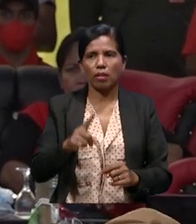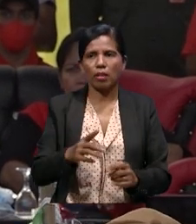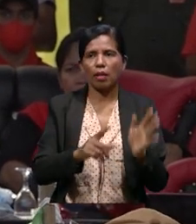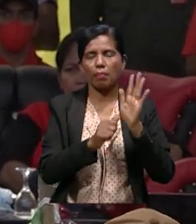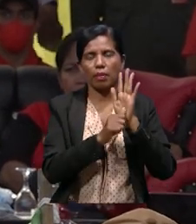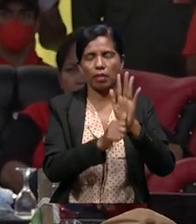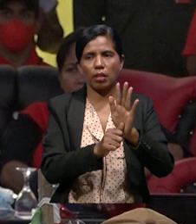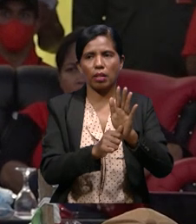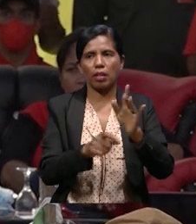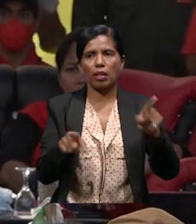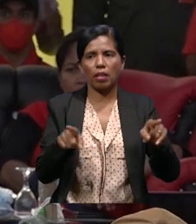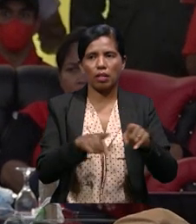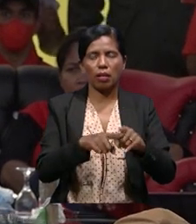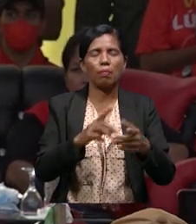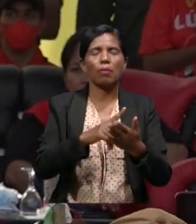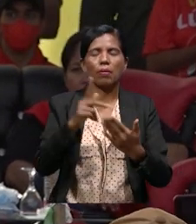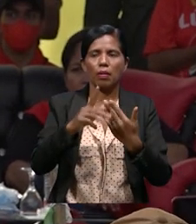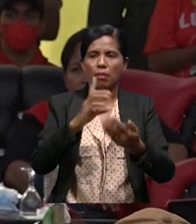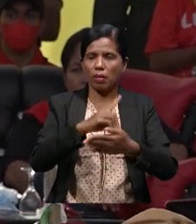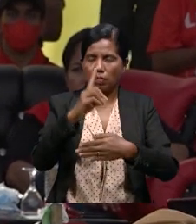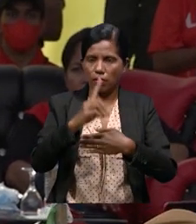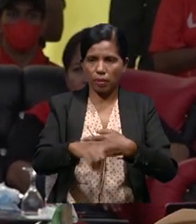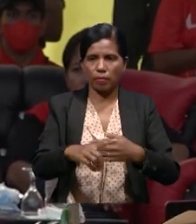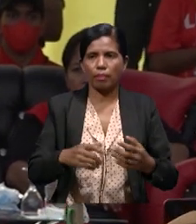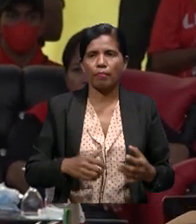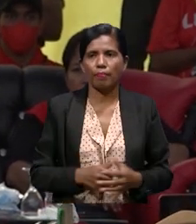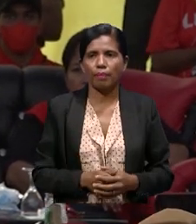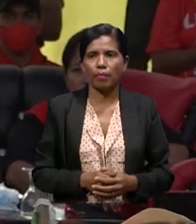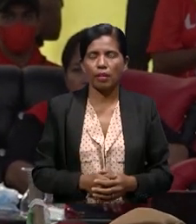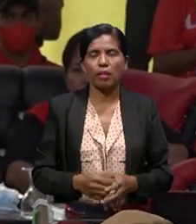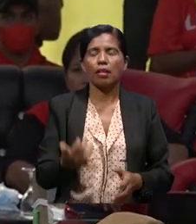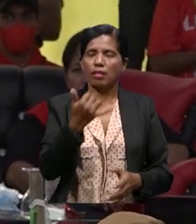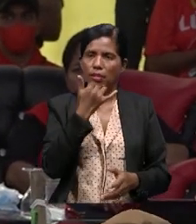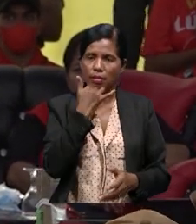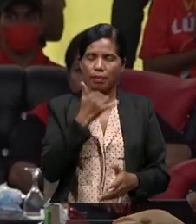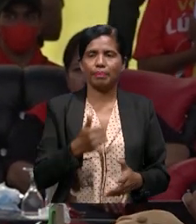na ne hanes a programa de desenvolvimento. Ne sala.